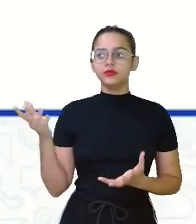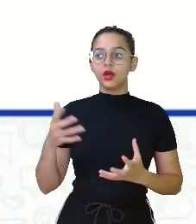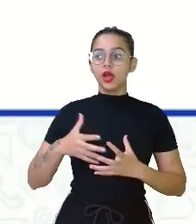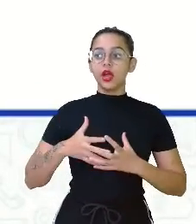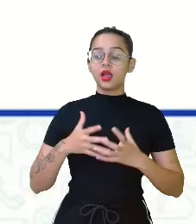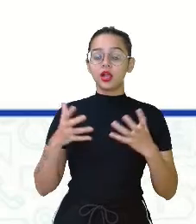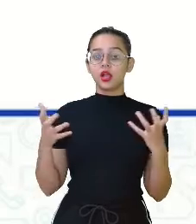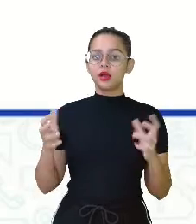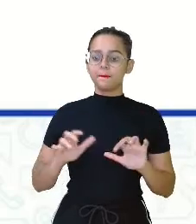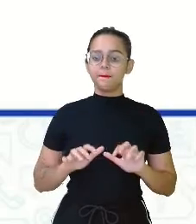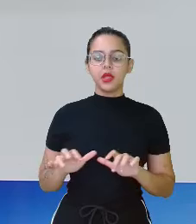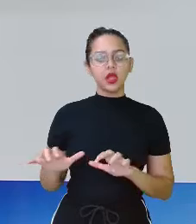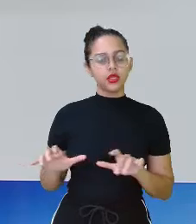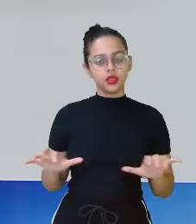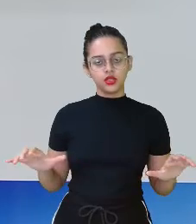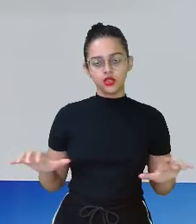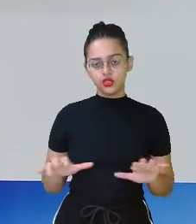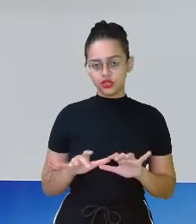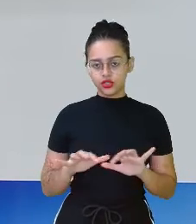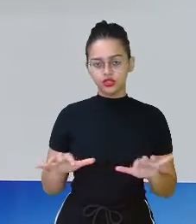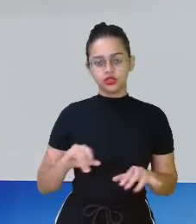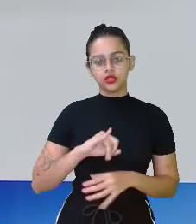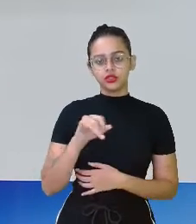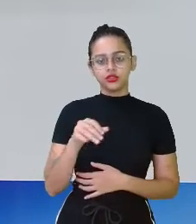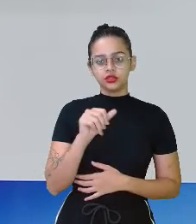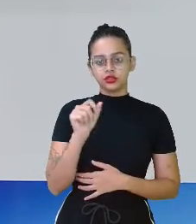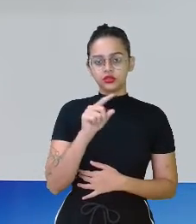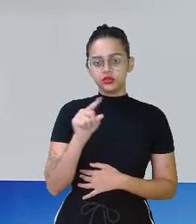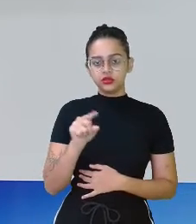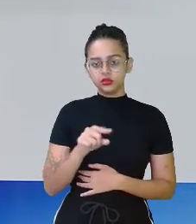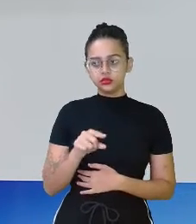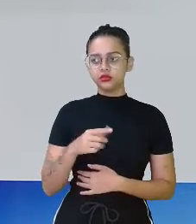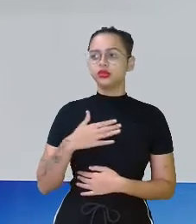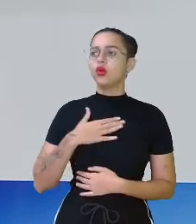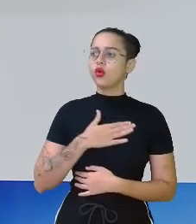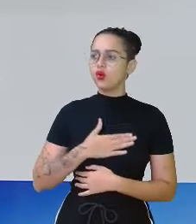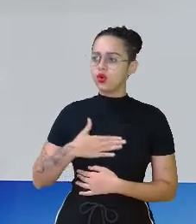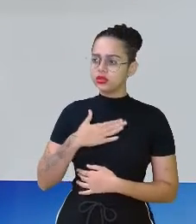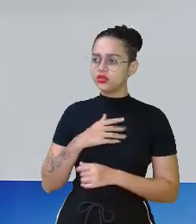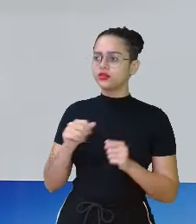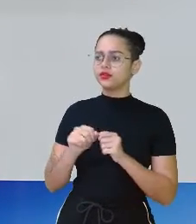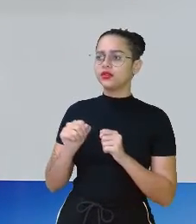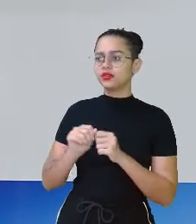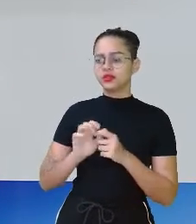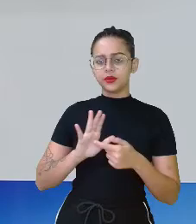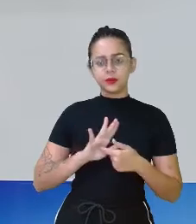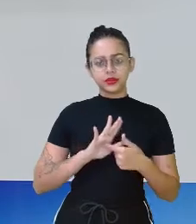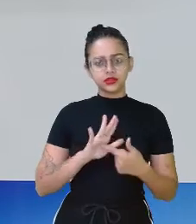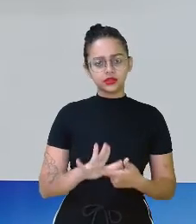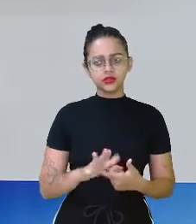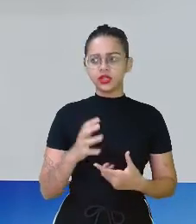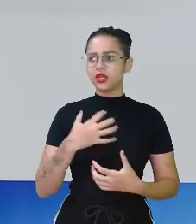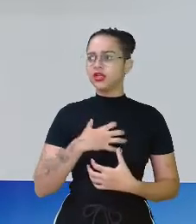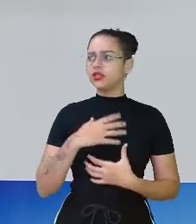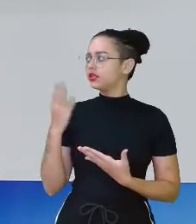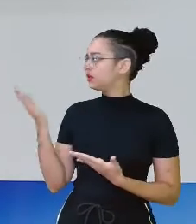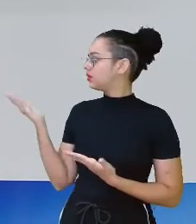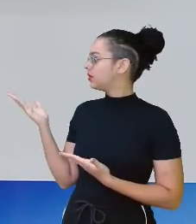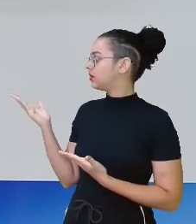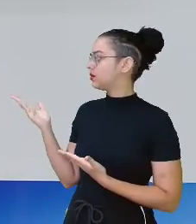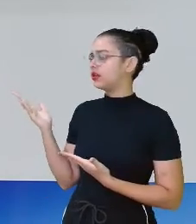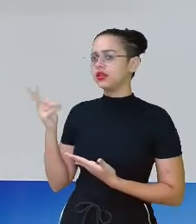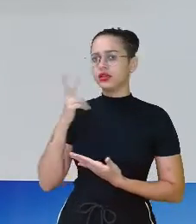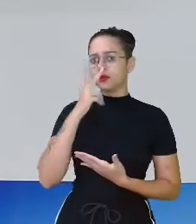grande pianista, ele toca jazz, e ele gosta de se apresentar nessas situações assim, vê